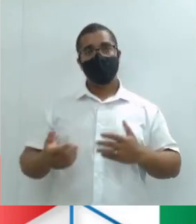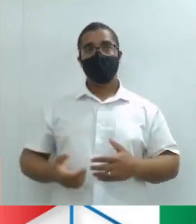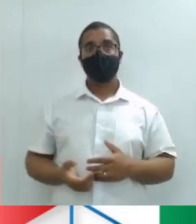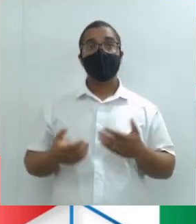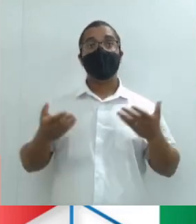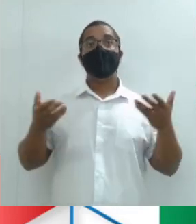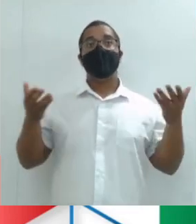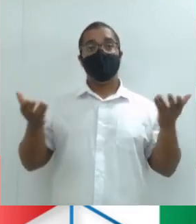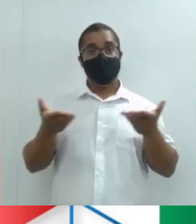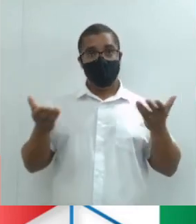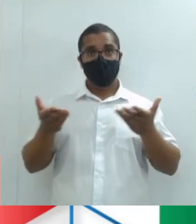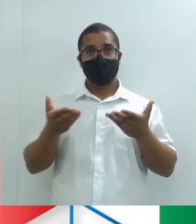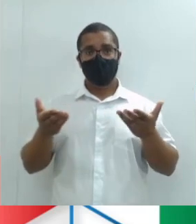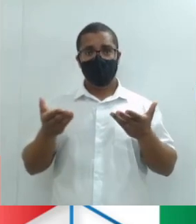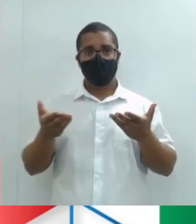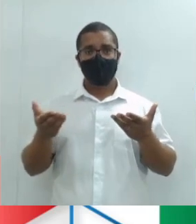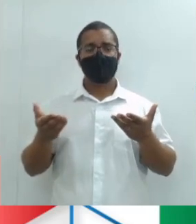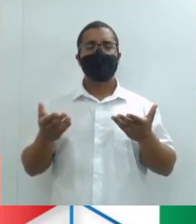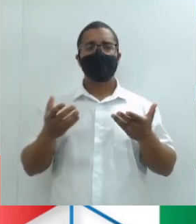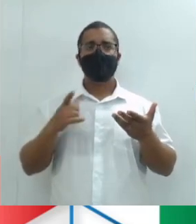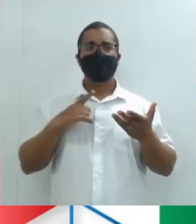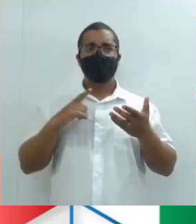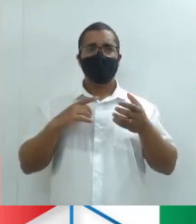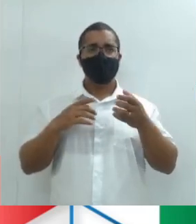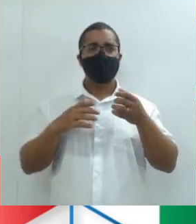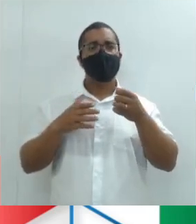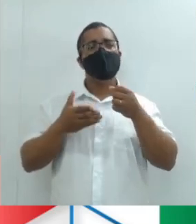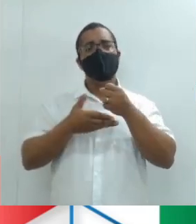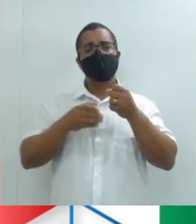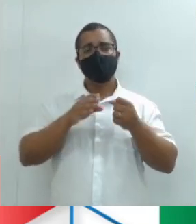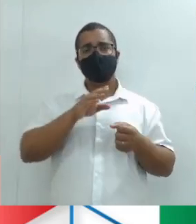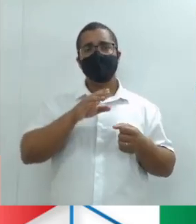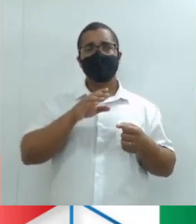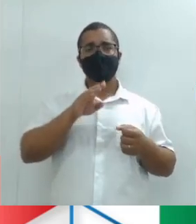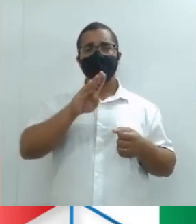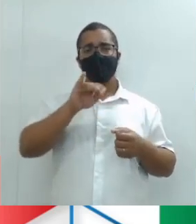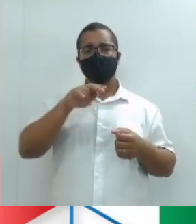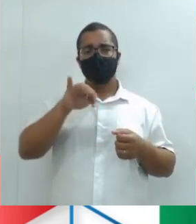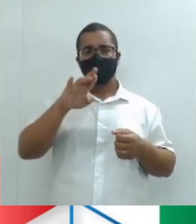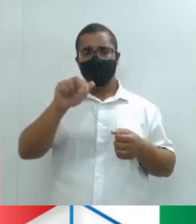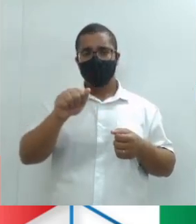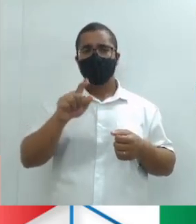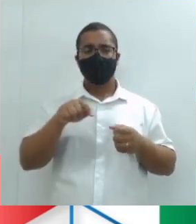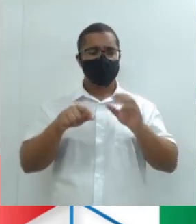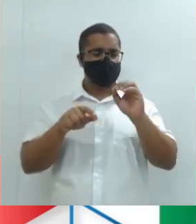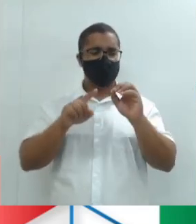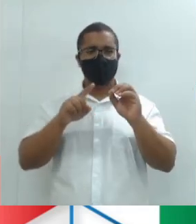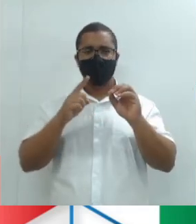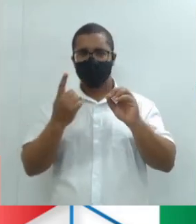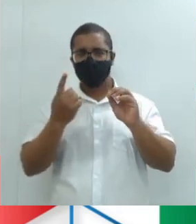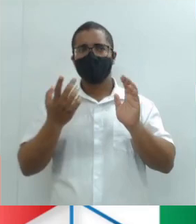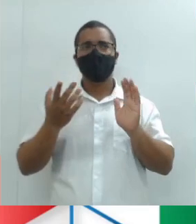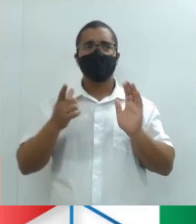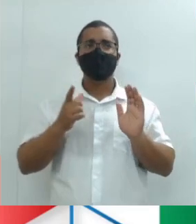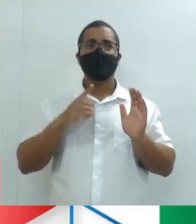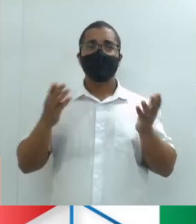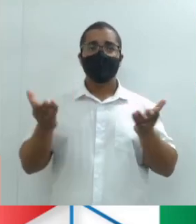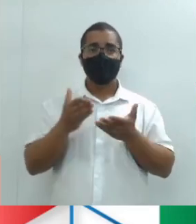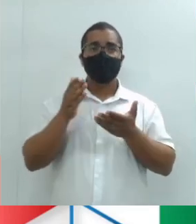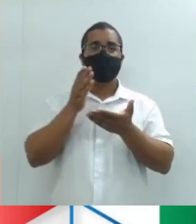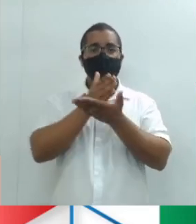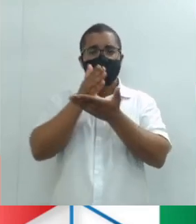nós vamos pegar ele, tá na base binária, que é zeros e 1, e a gente vai, no exemplo, fazer uma